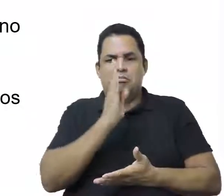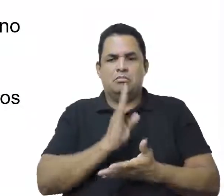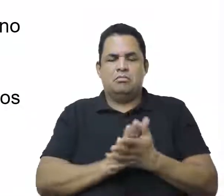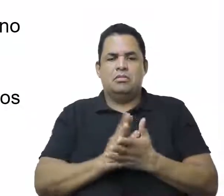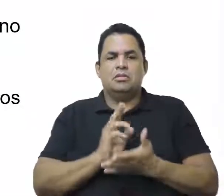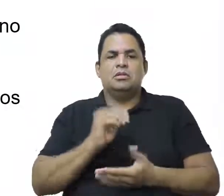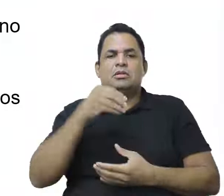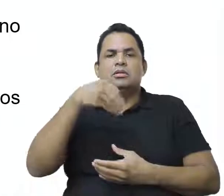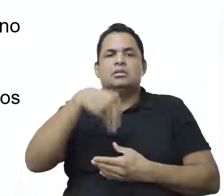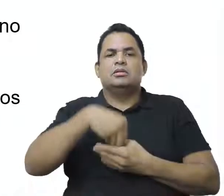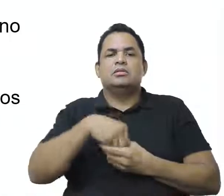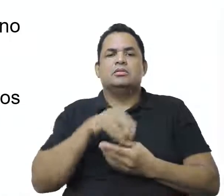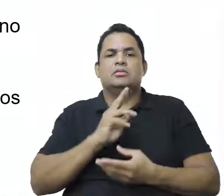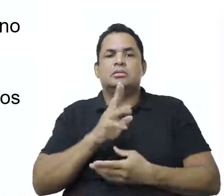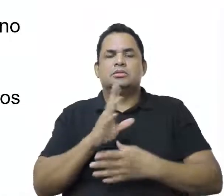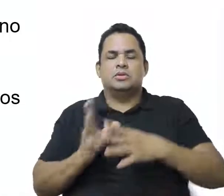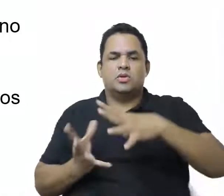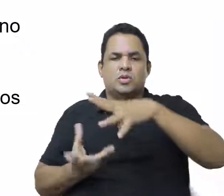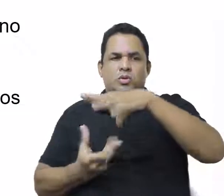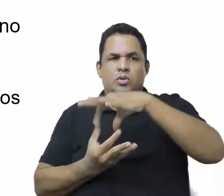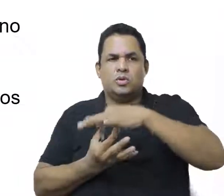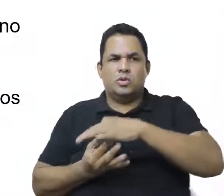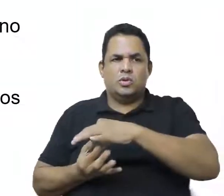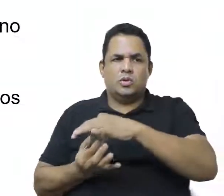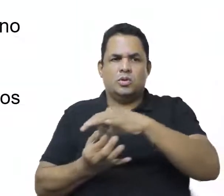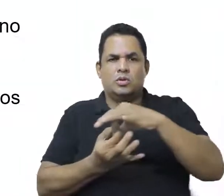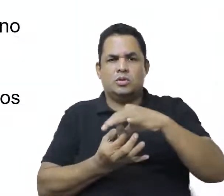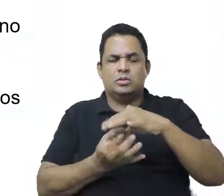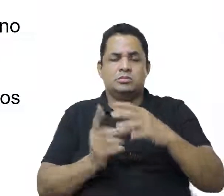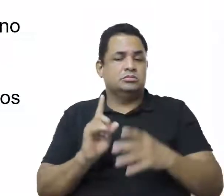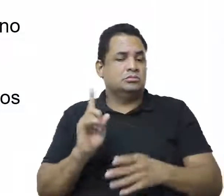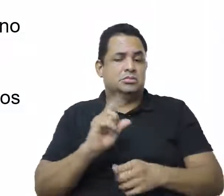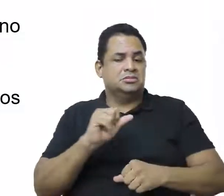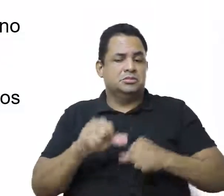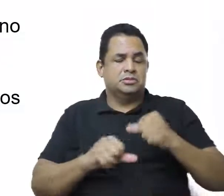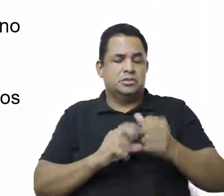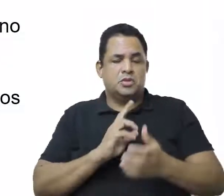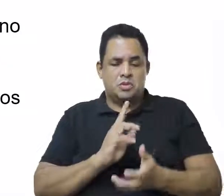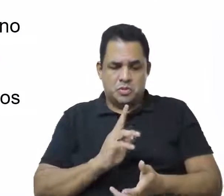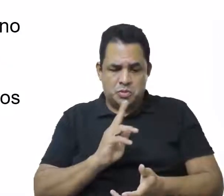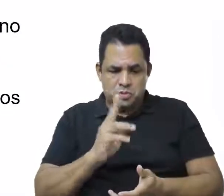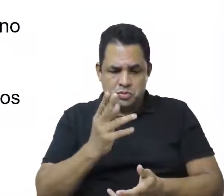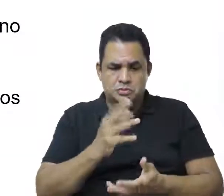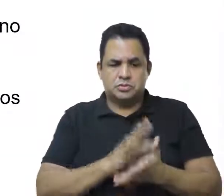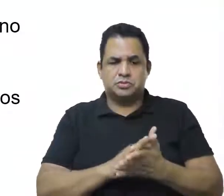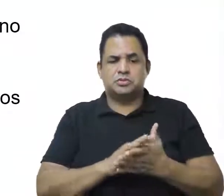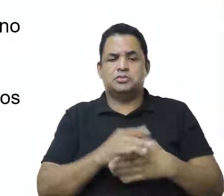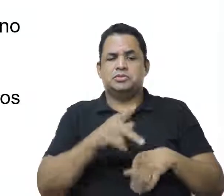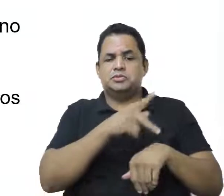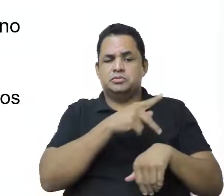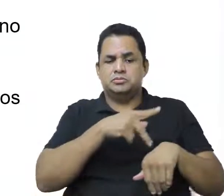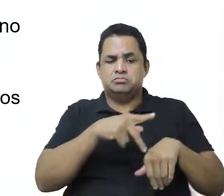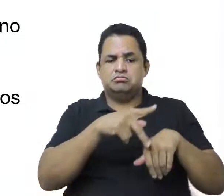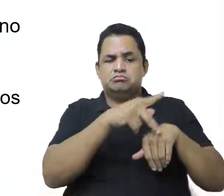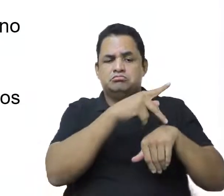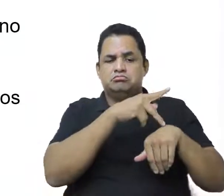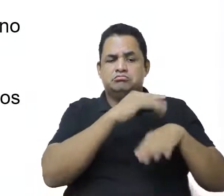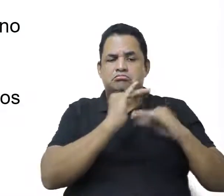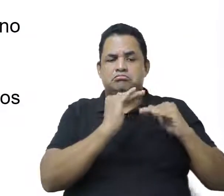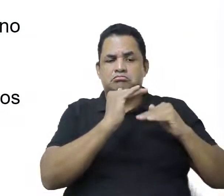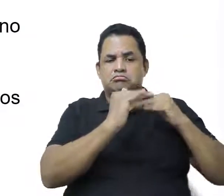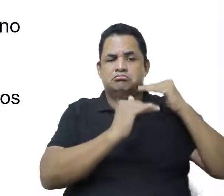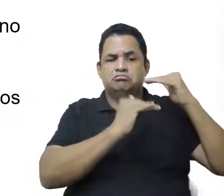do processo de globalização, ele não mudou, continua sendo um país